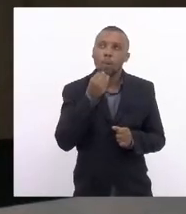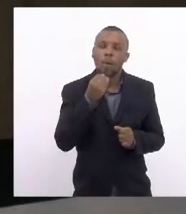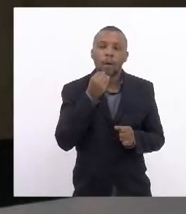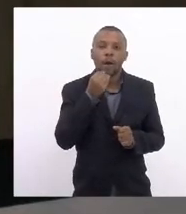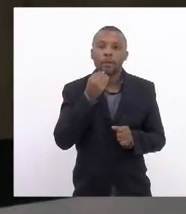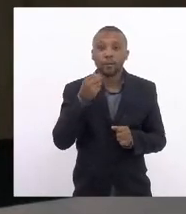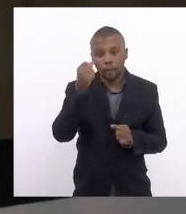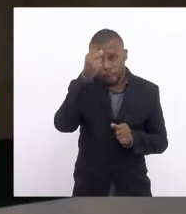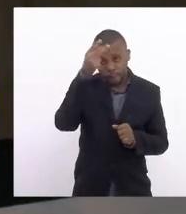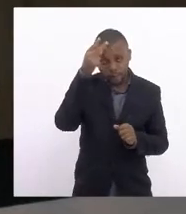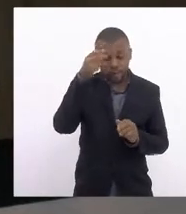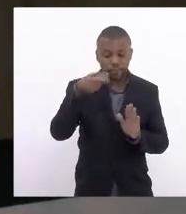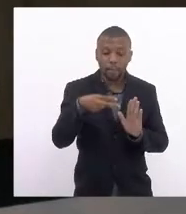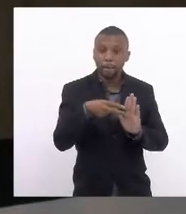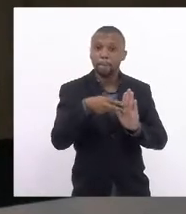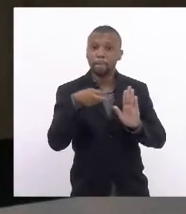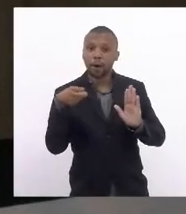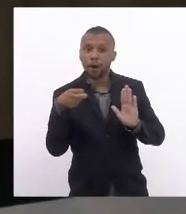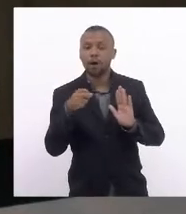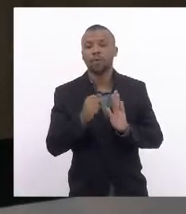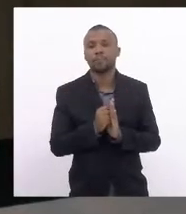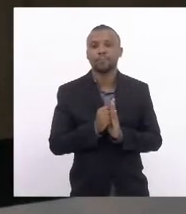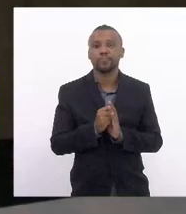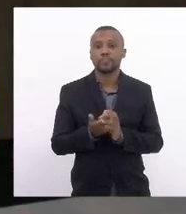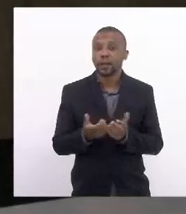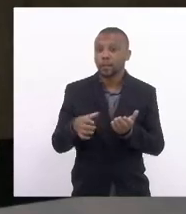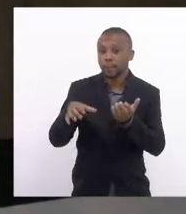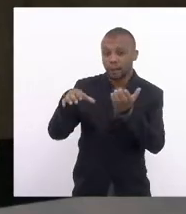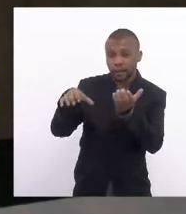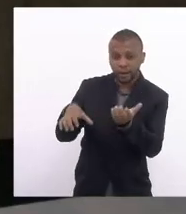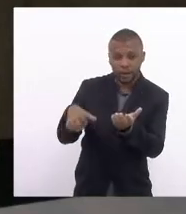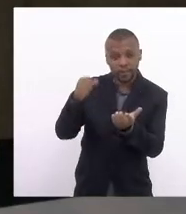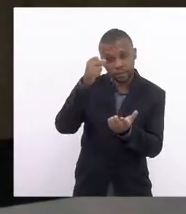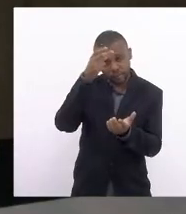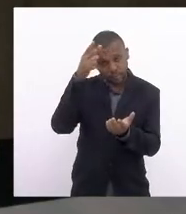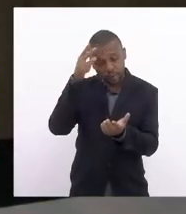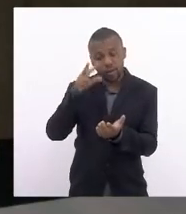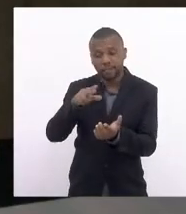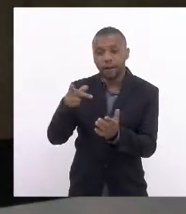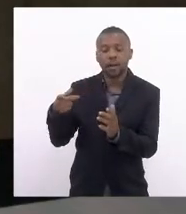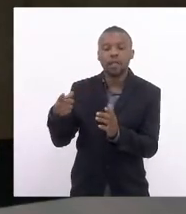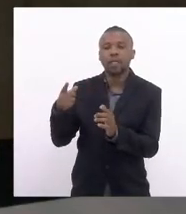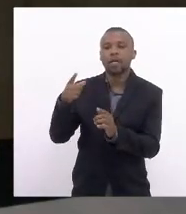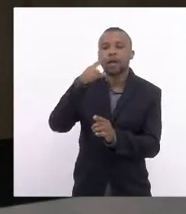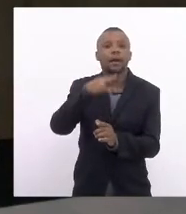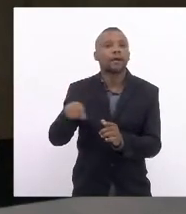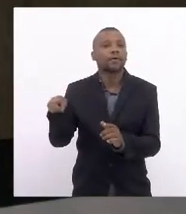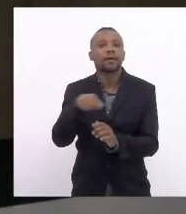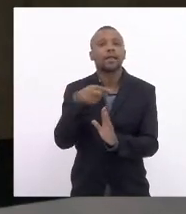do prefeito e é derrubada por aquela casa legislativa. Agora,